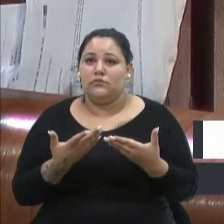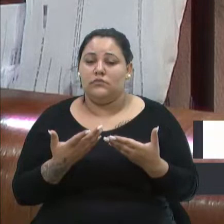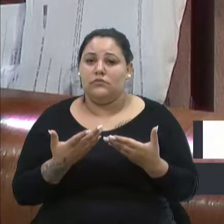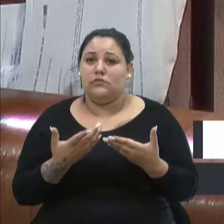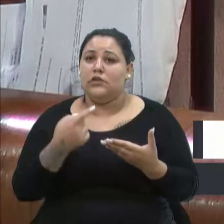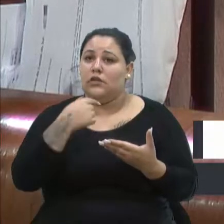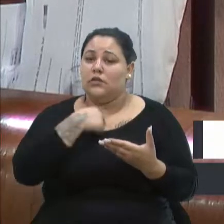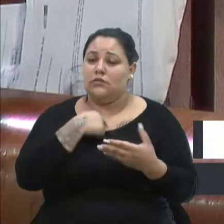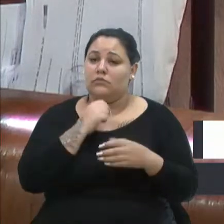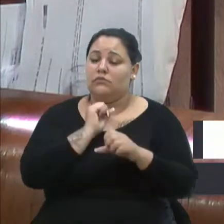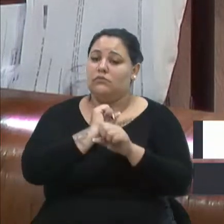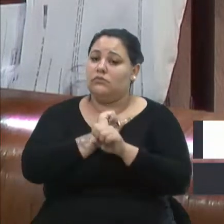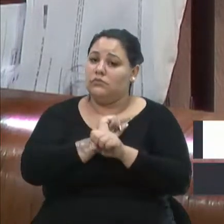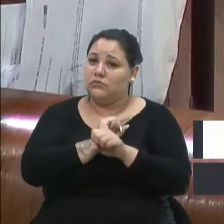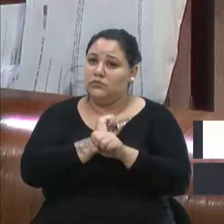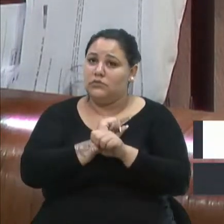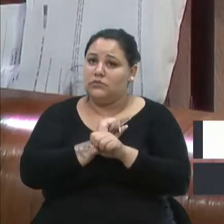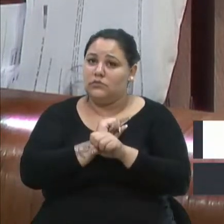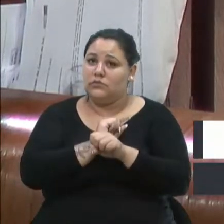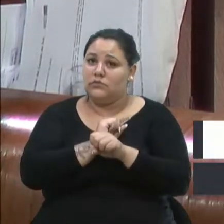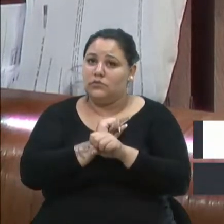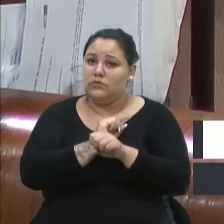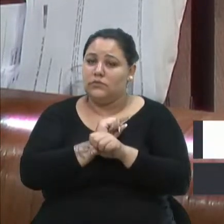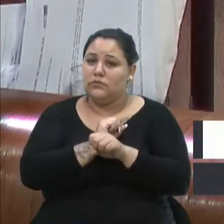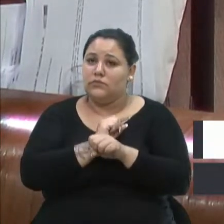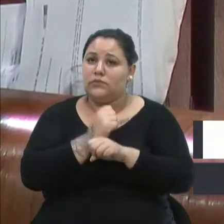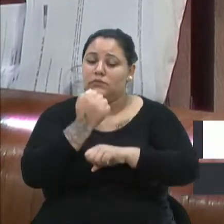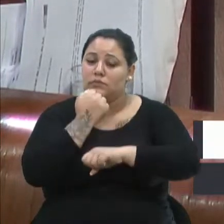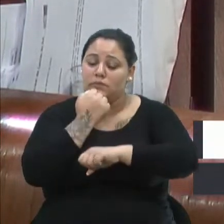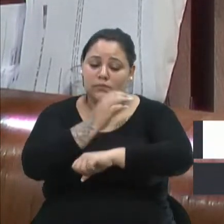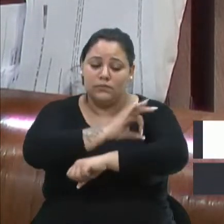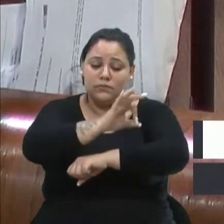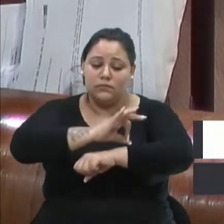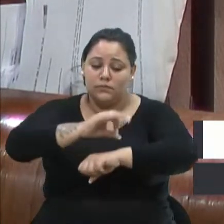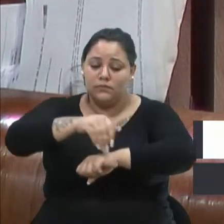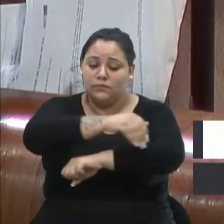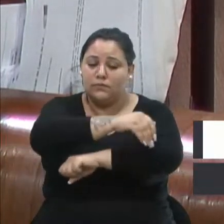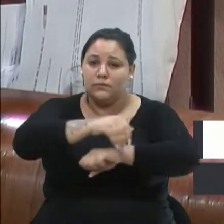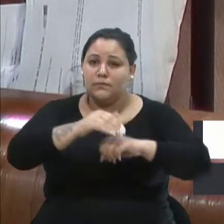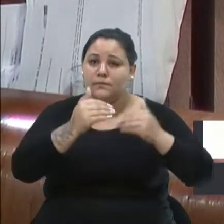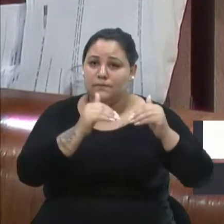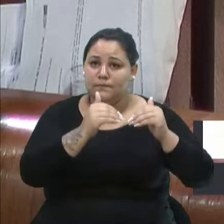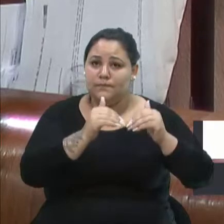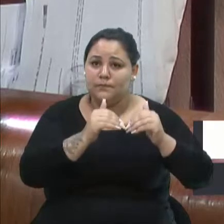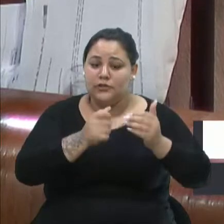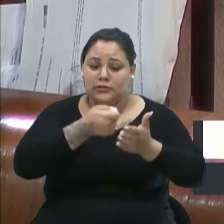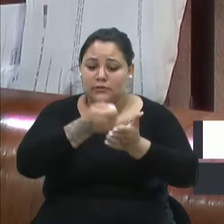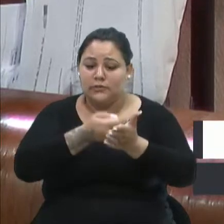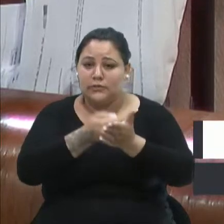E eu espero que o britador funcione de verdade, que nós estamos há 4 anos agonizando.